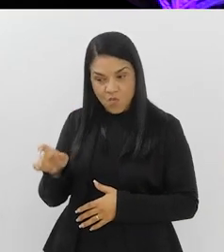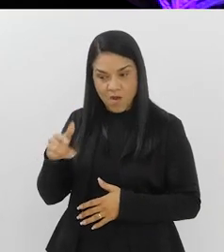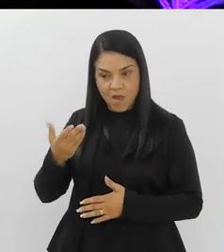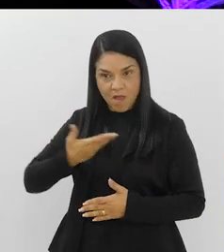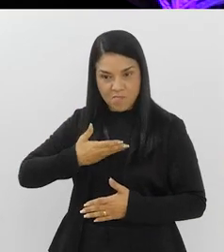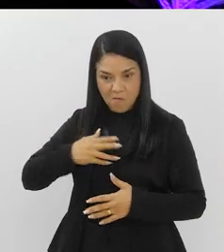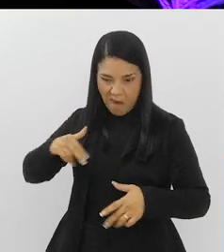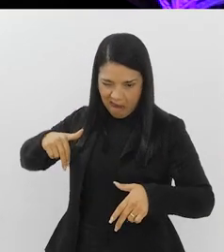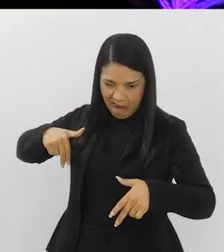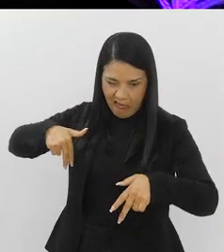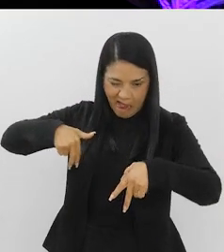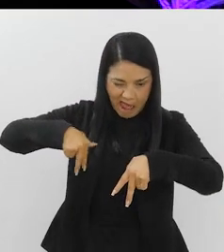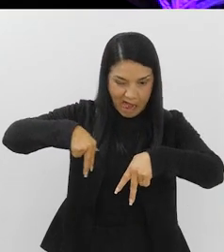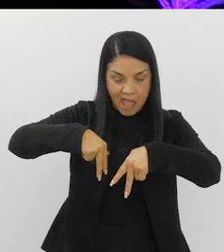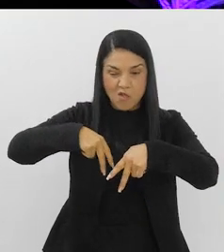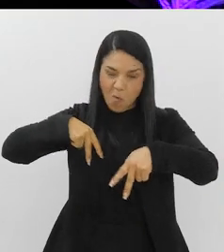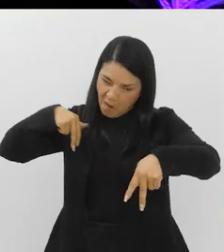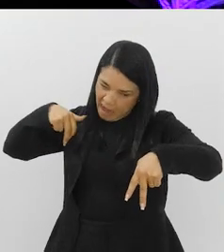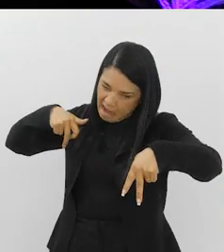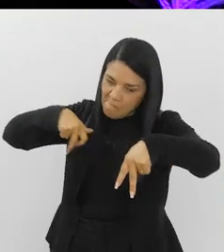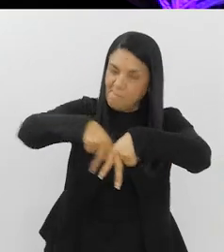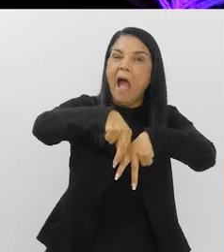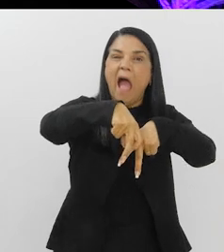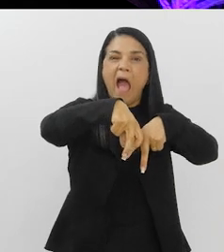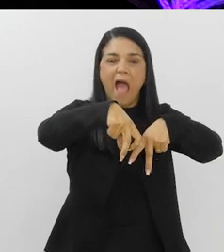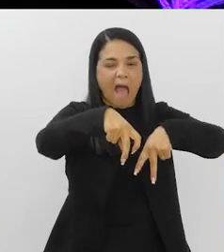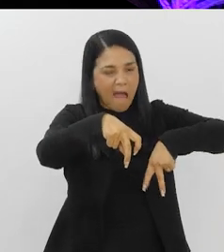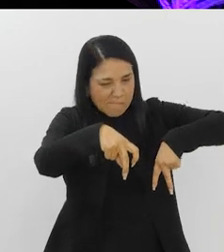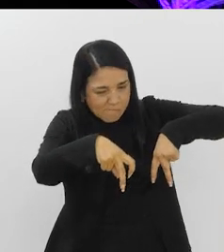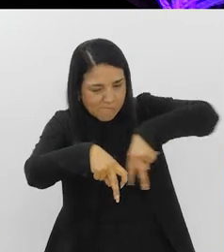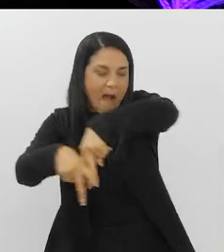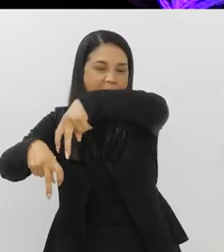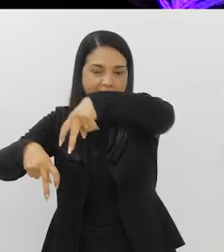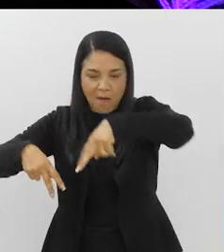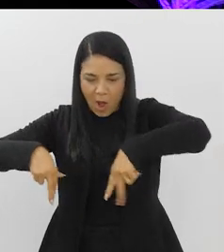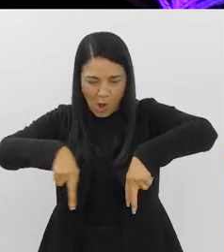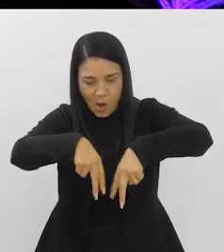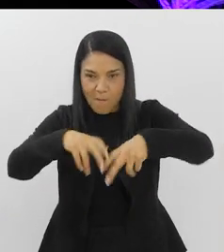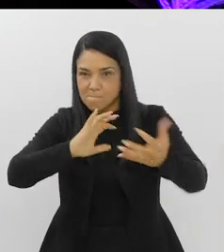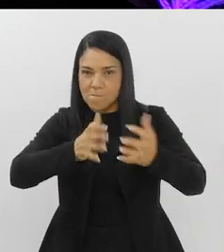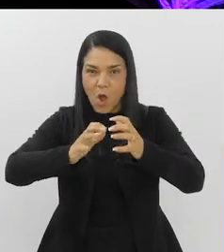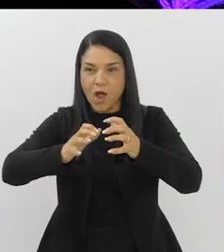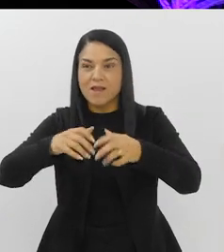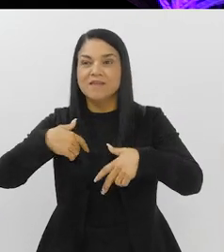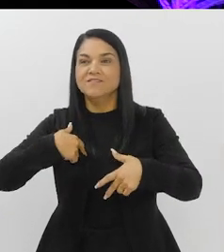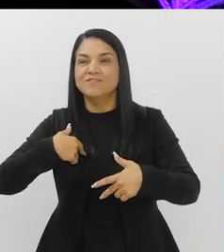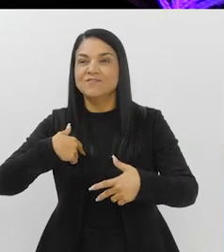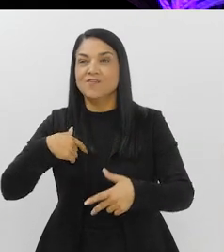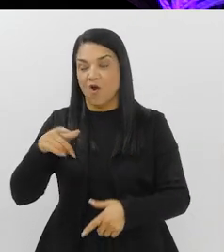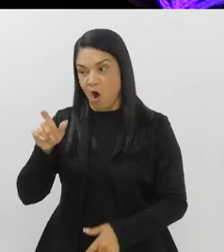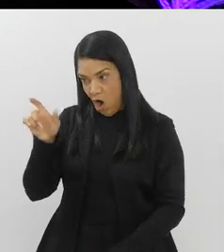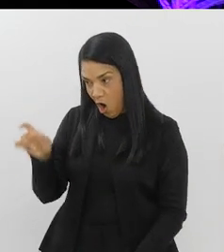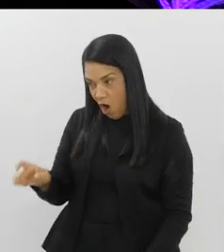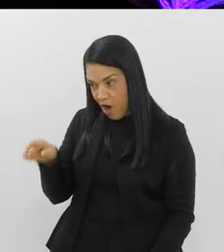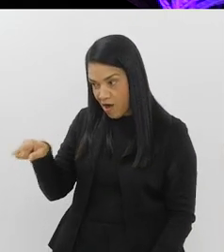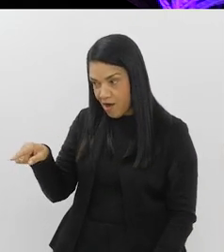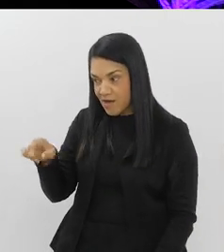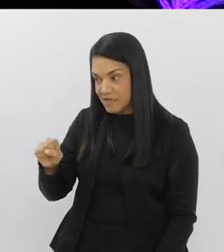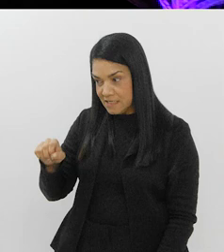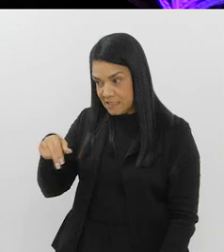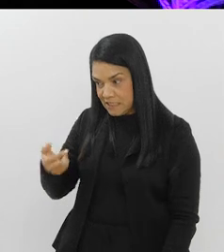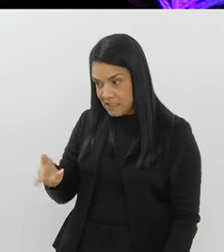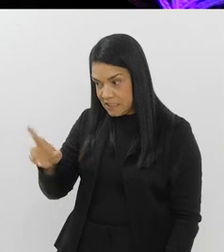pegava a bola eu entrava para rasgar nele arrebentava carregava o cara com bola e tudo bolinha de fundo cara quando